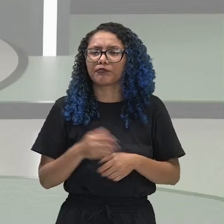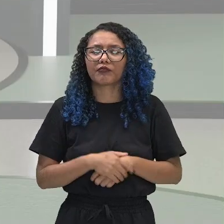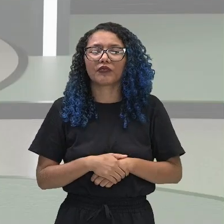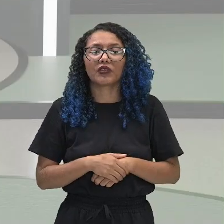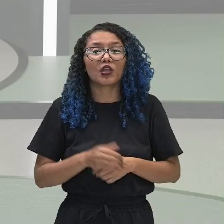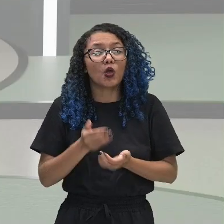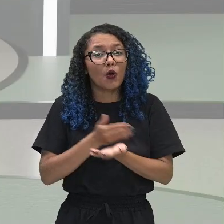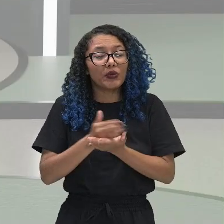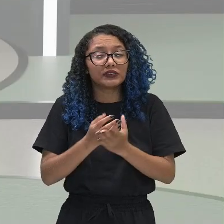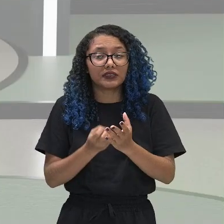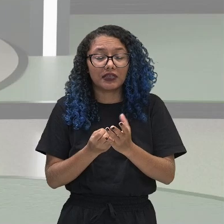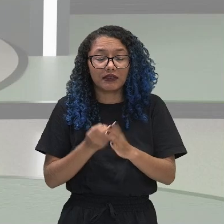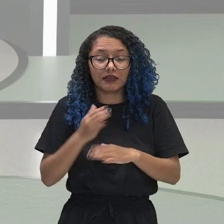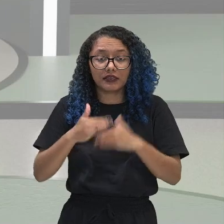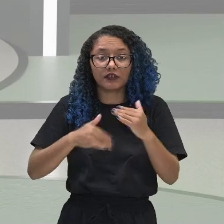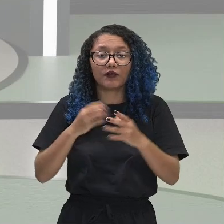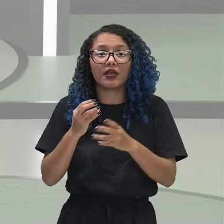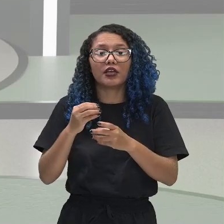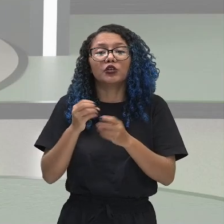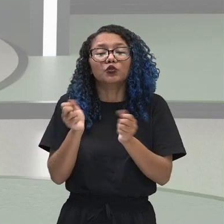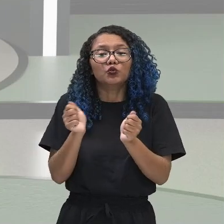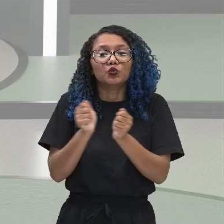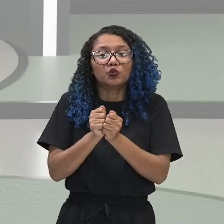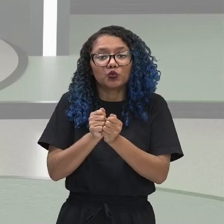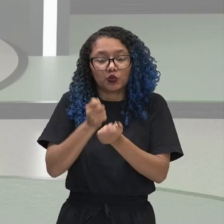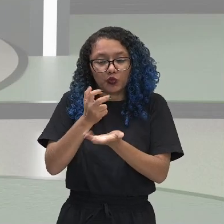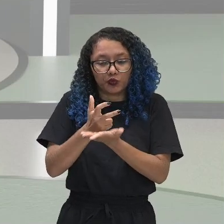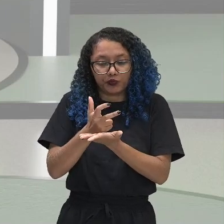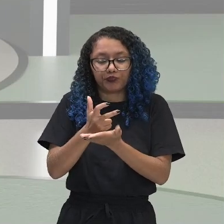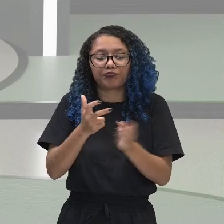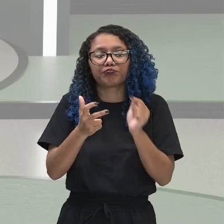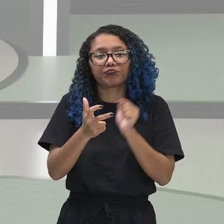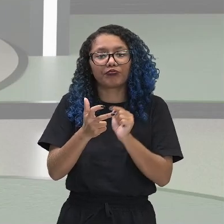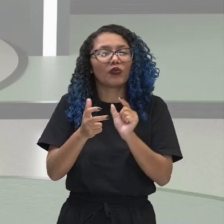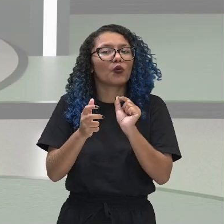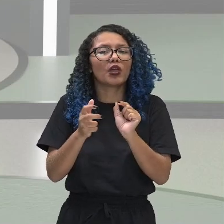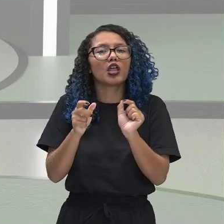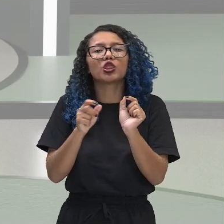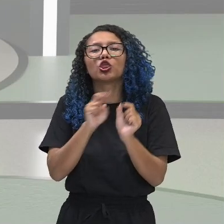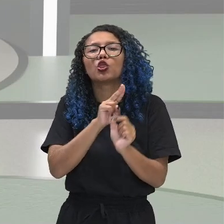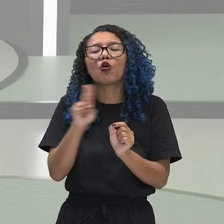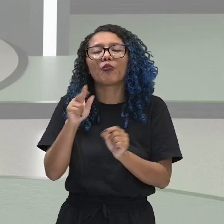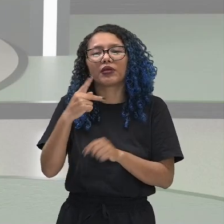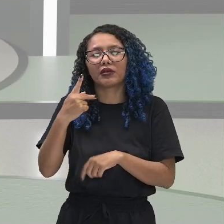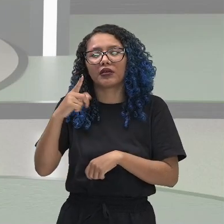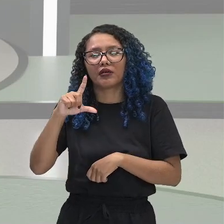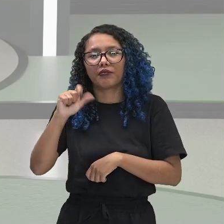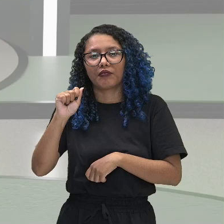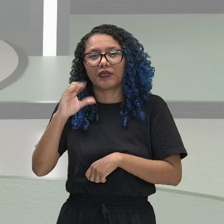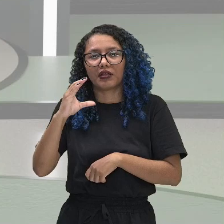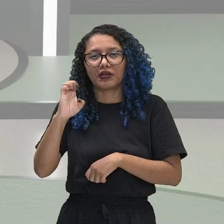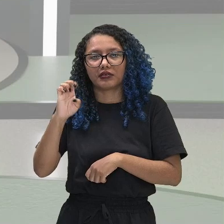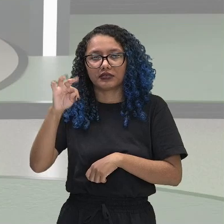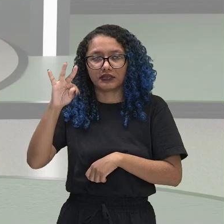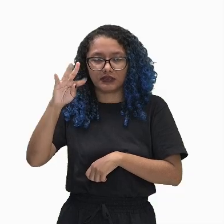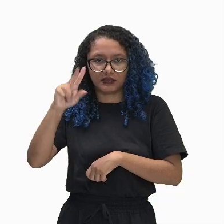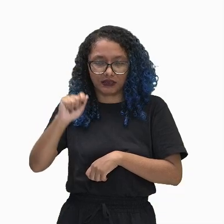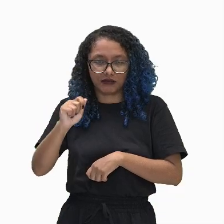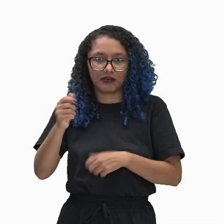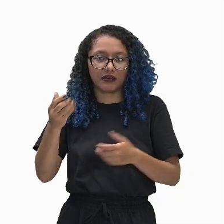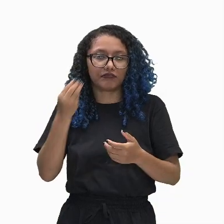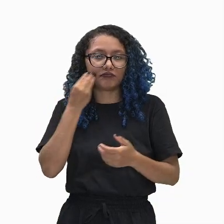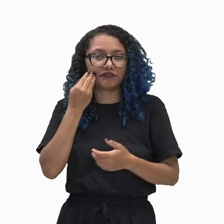o embrião, posteriormente o feto, que é a placenta. Vamos conhecer um pouquinho as características e a formação da